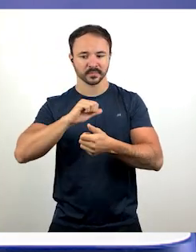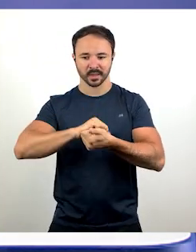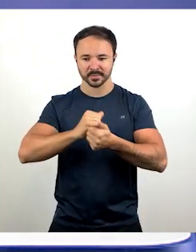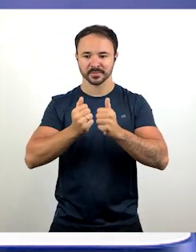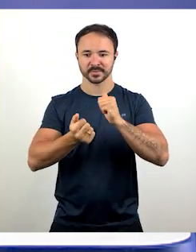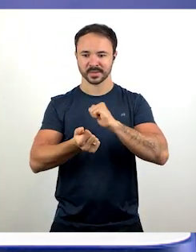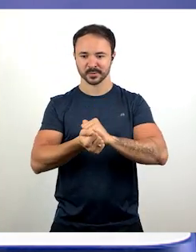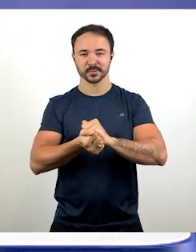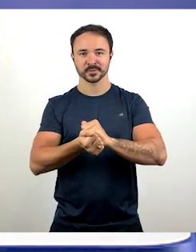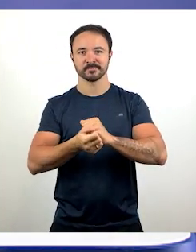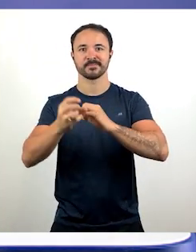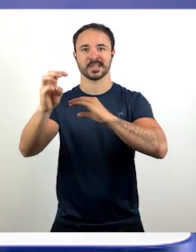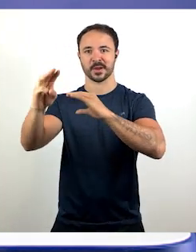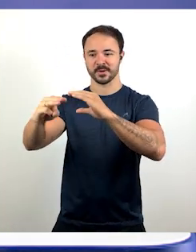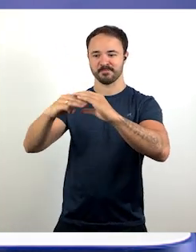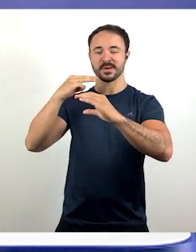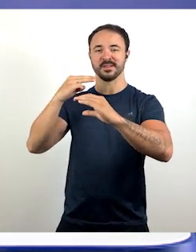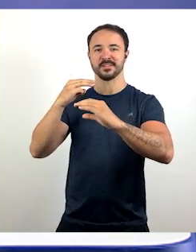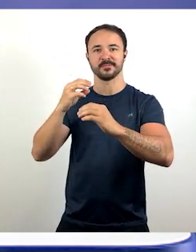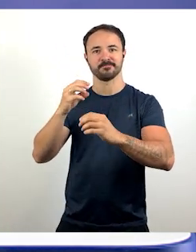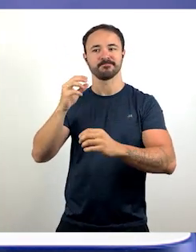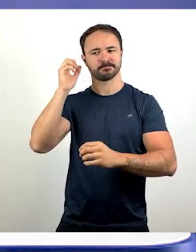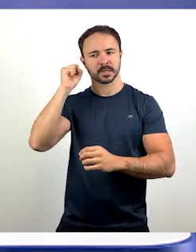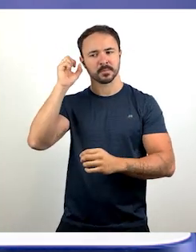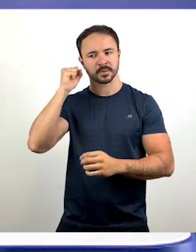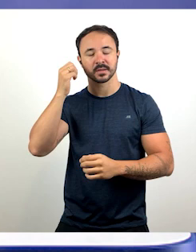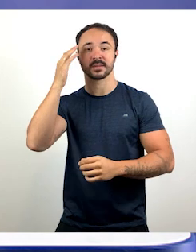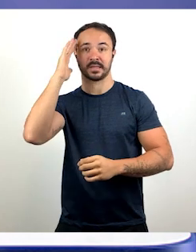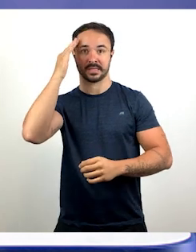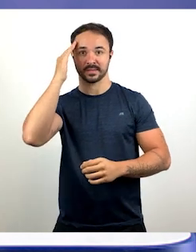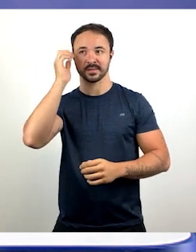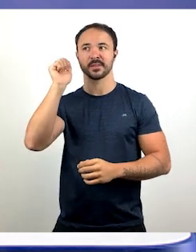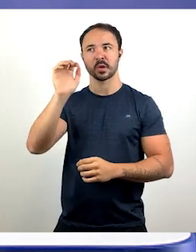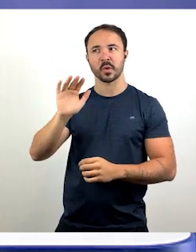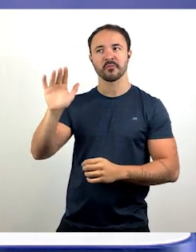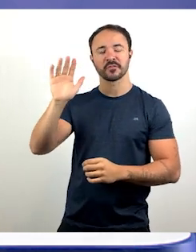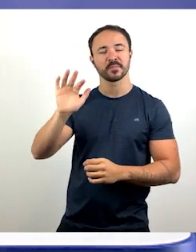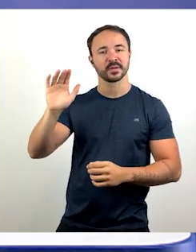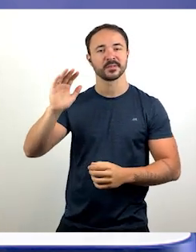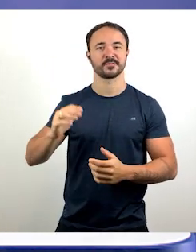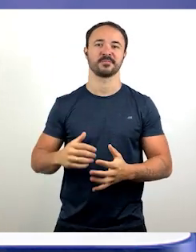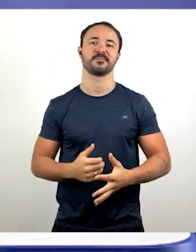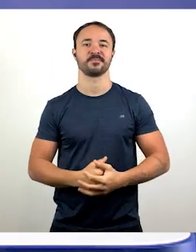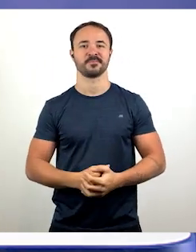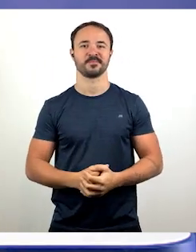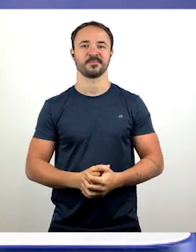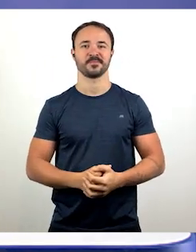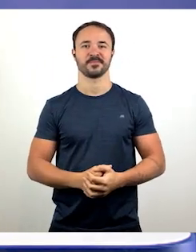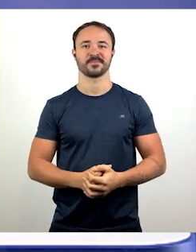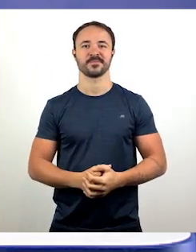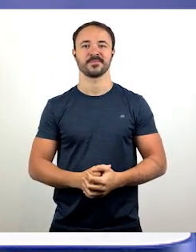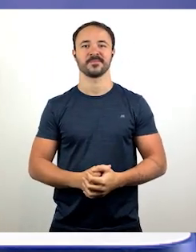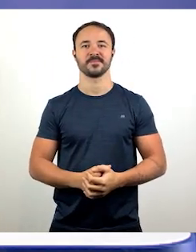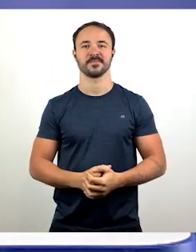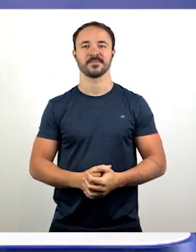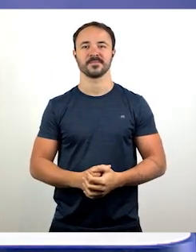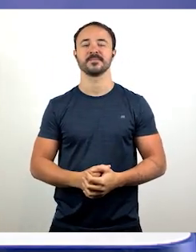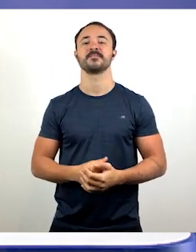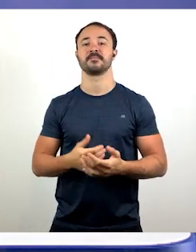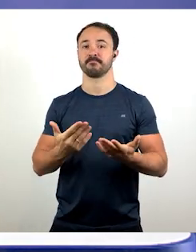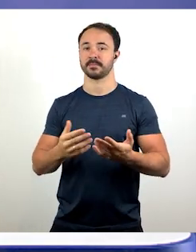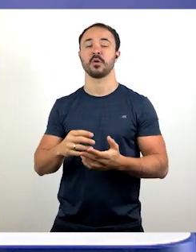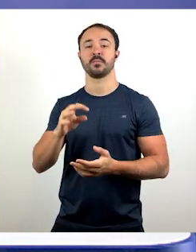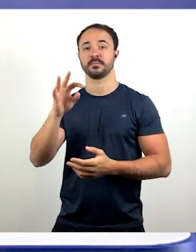e possa traduzir isso novamente ao nosso alfabeto. Enquanto que o transmissor, ele